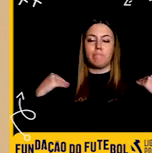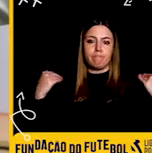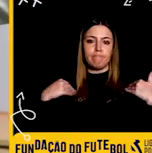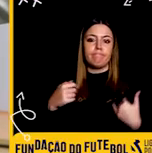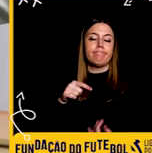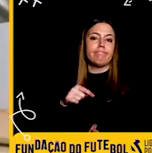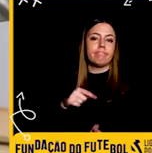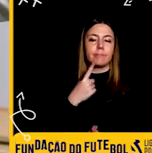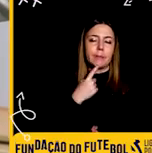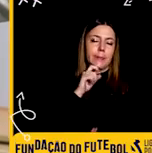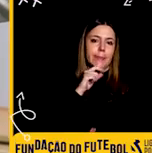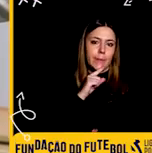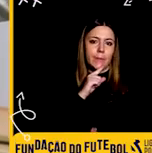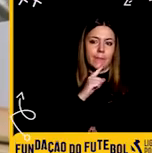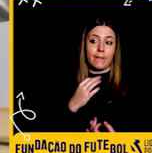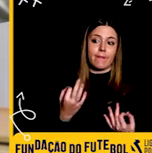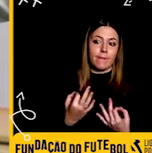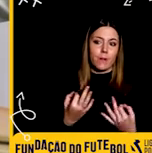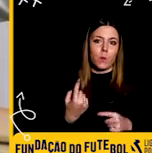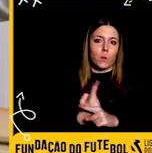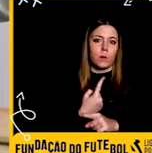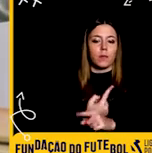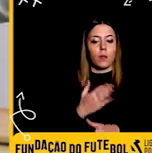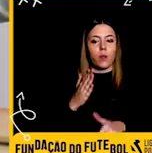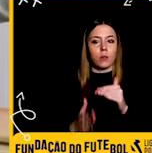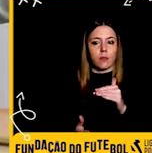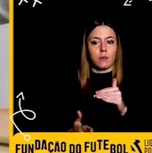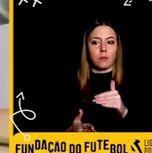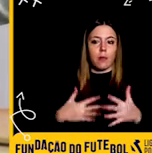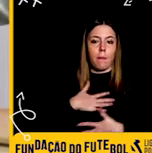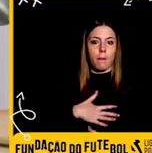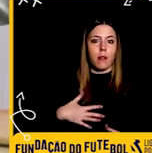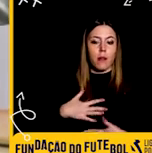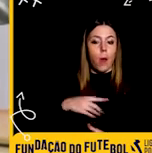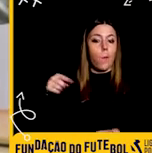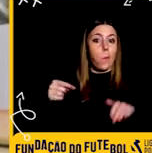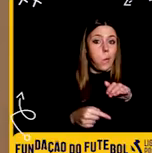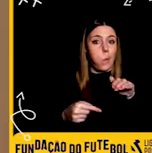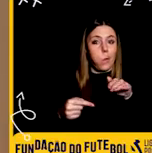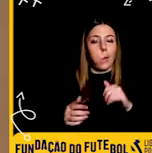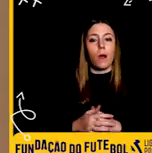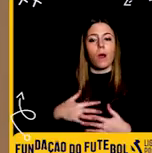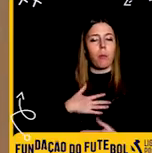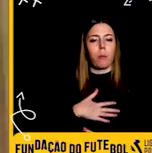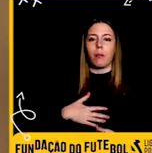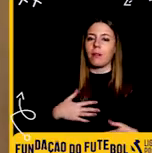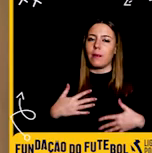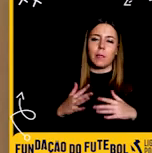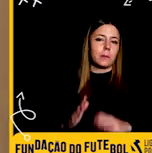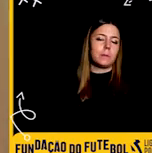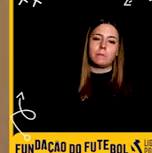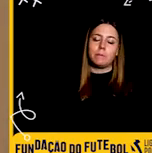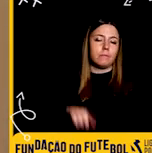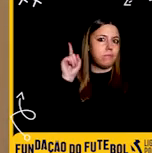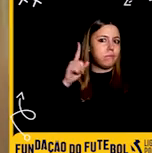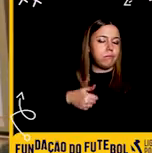treinos, é que percebe o que realmente se passa dentro de um balneário. E no balneário é